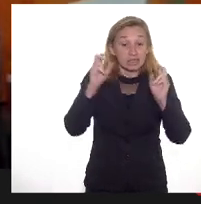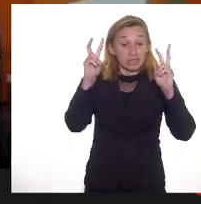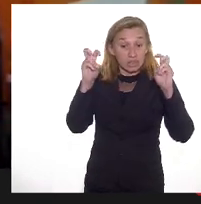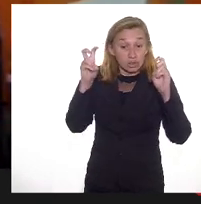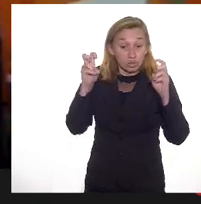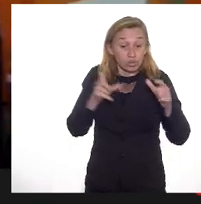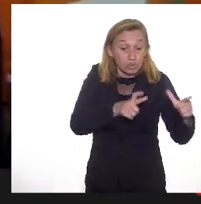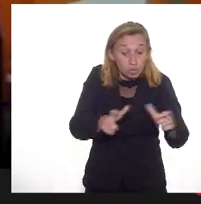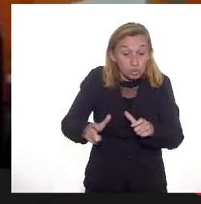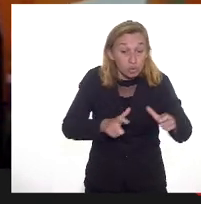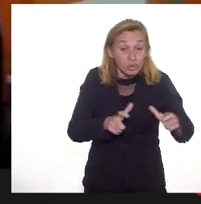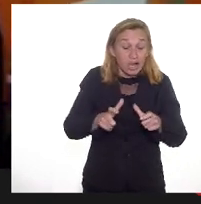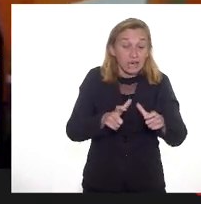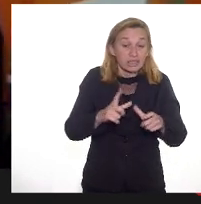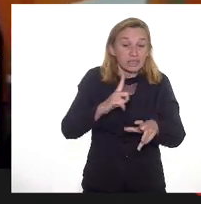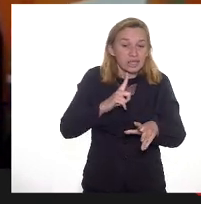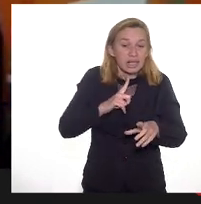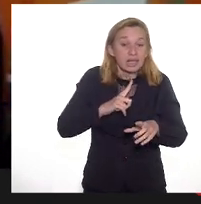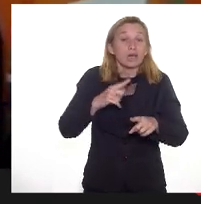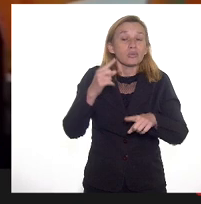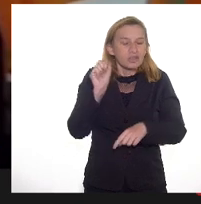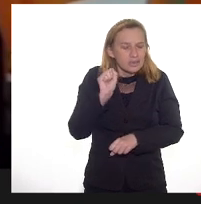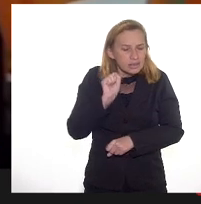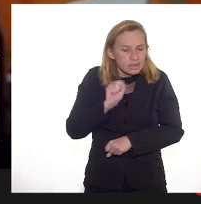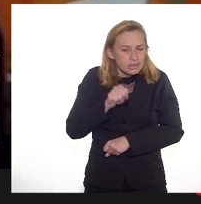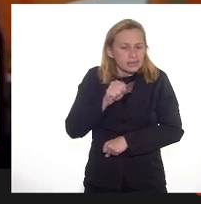regiões que eles ocupam, porque há, sim,